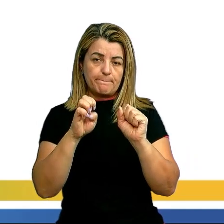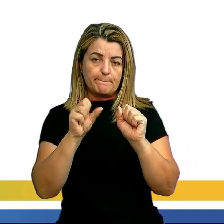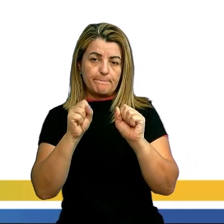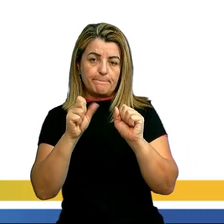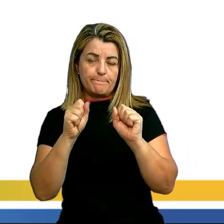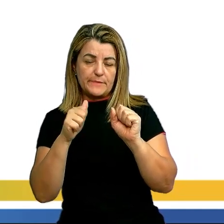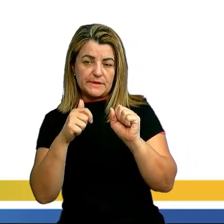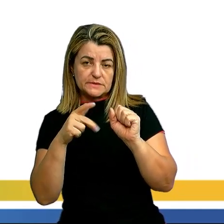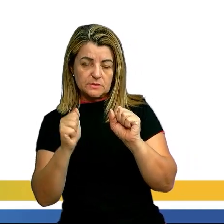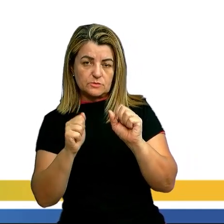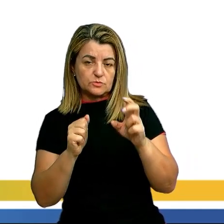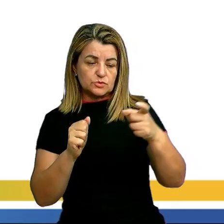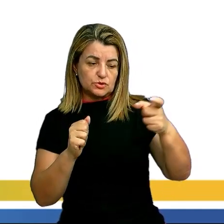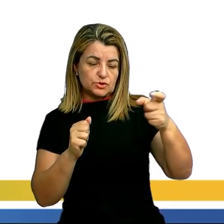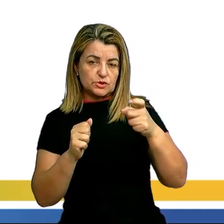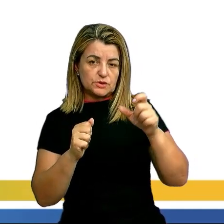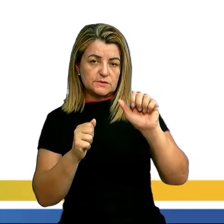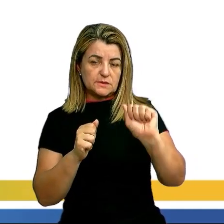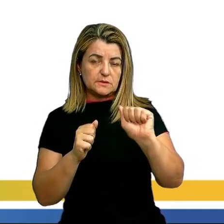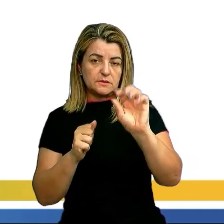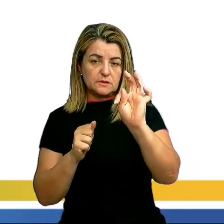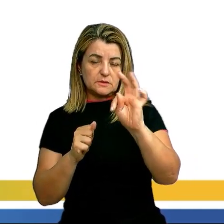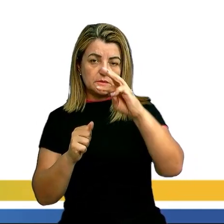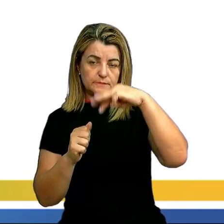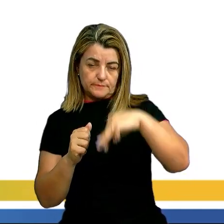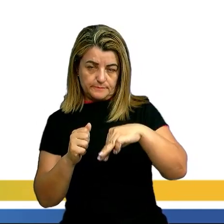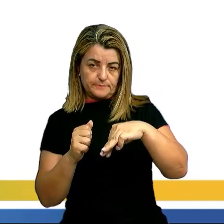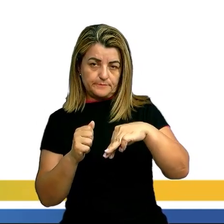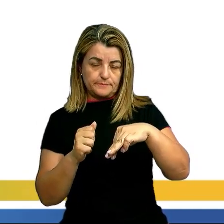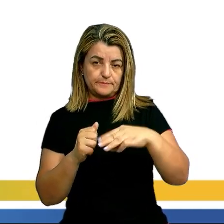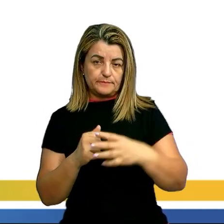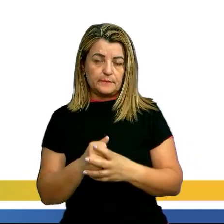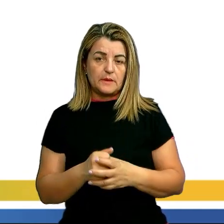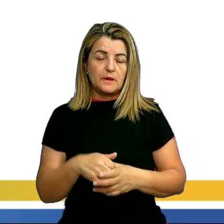Y graus Celsius, reguladas de modo que